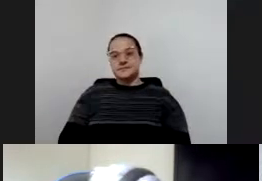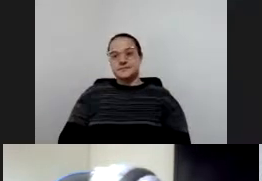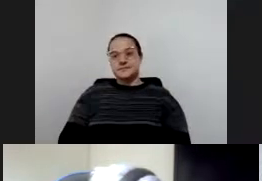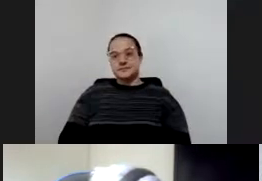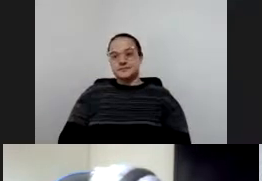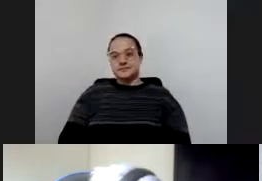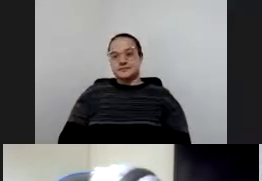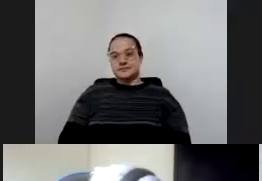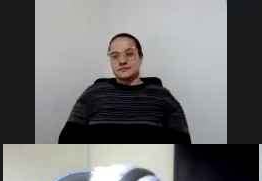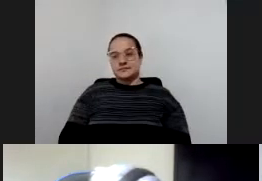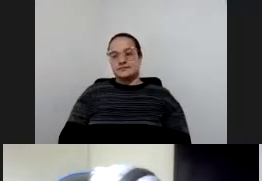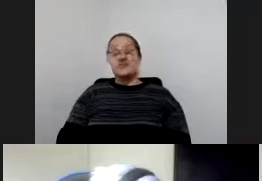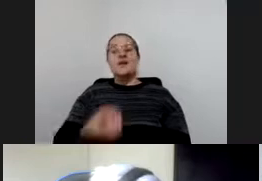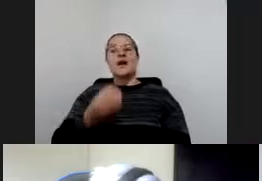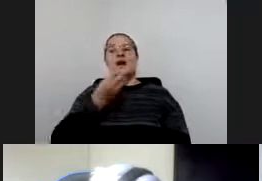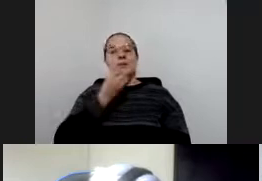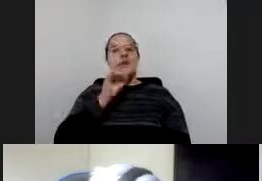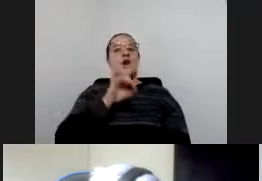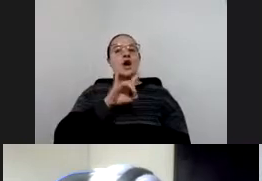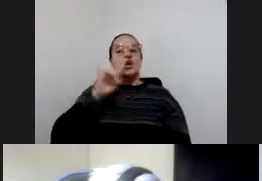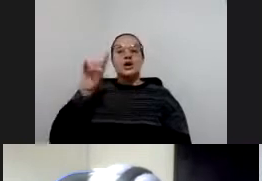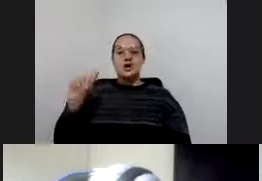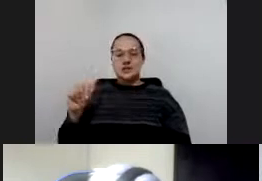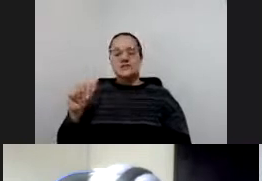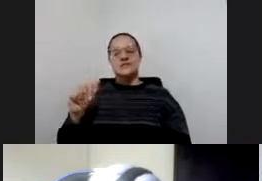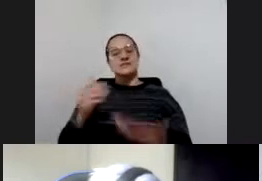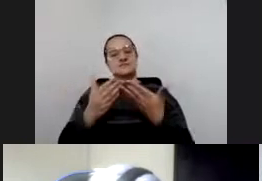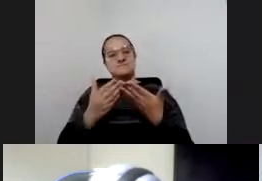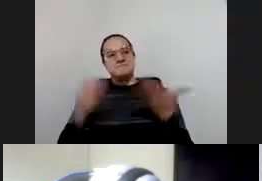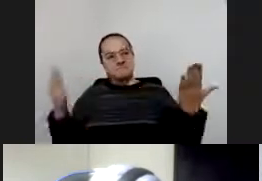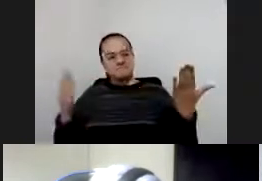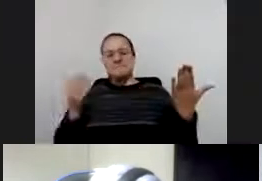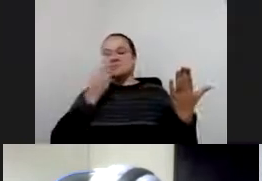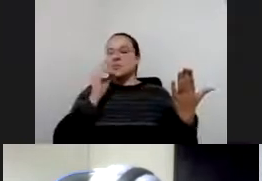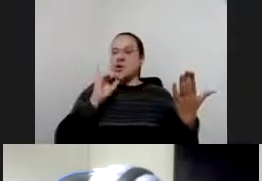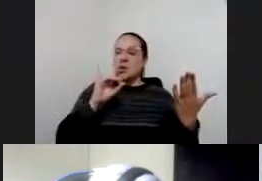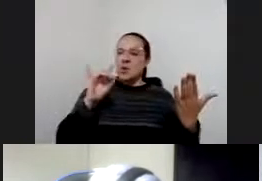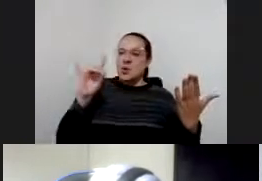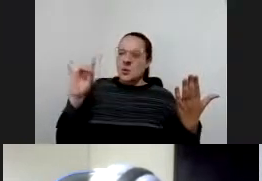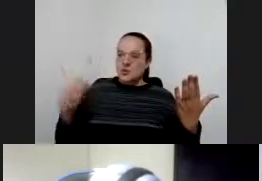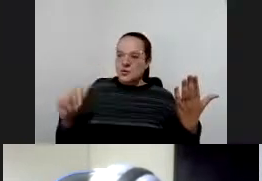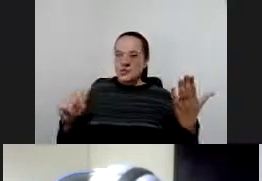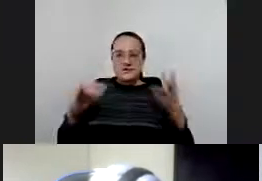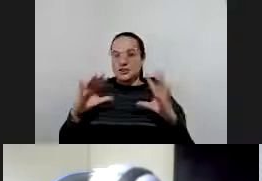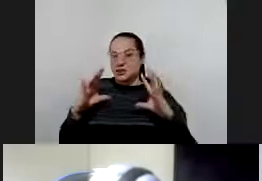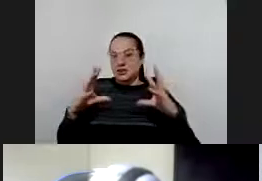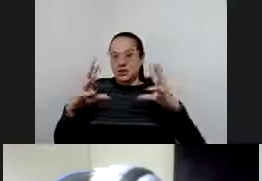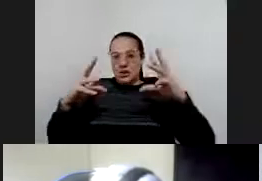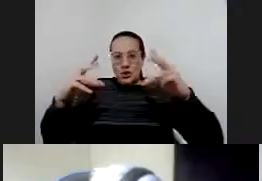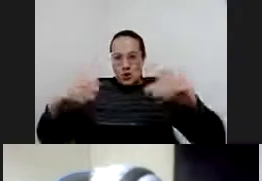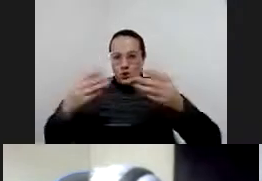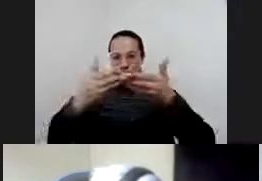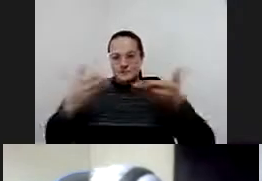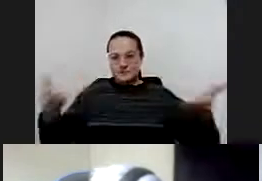Por favor, olá, muito bom Valdirene. dia, Cal. Muito bom dia, Cal. Muito bom dia, Nalva, Clemente,